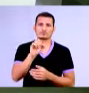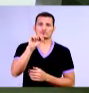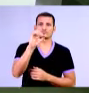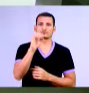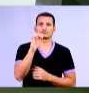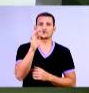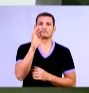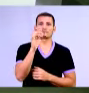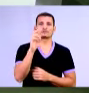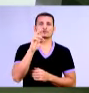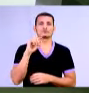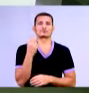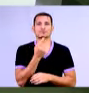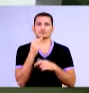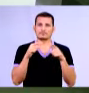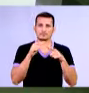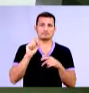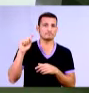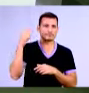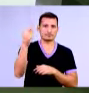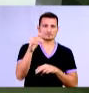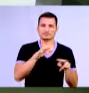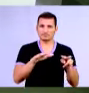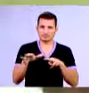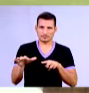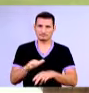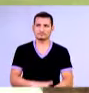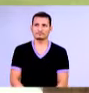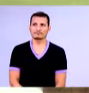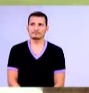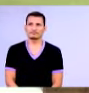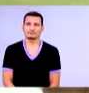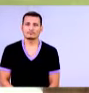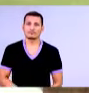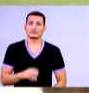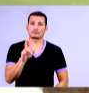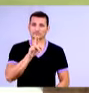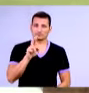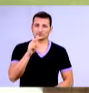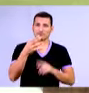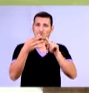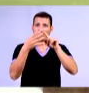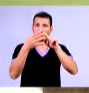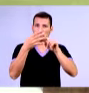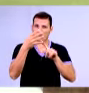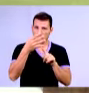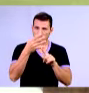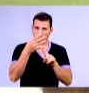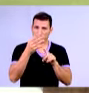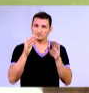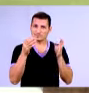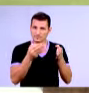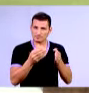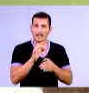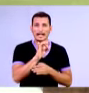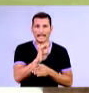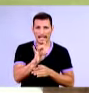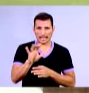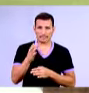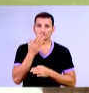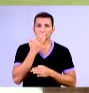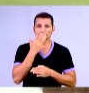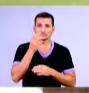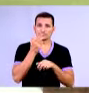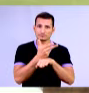que nós trabalharemos nas próximas semanas. Sim, professor. Nós vamos utilizar 4 ferramentas, uma específica para cada tipo de mídia, né? Para a